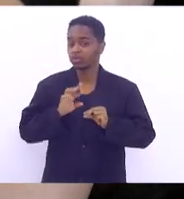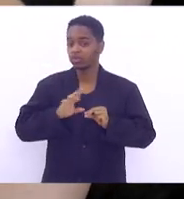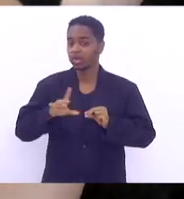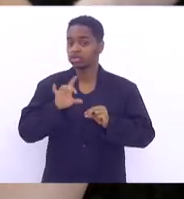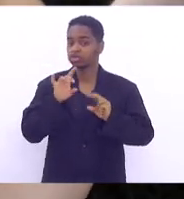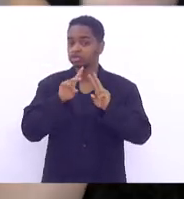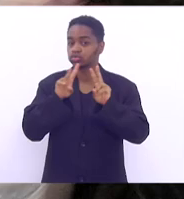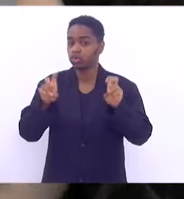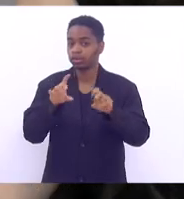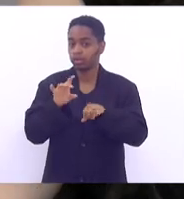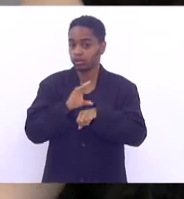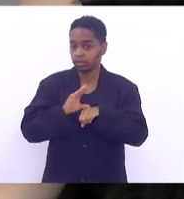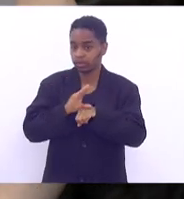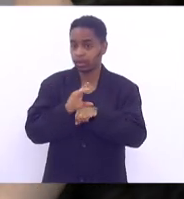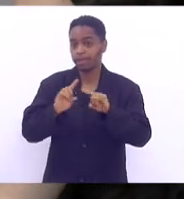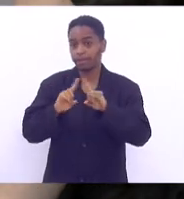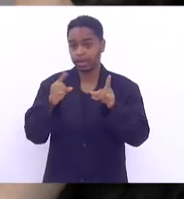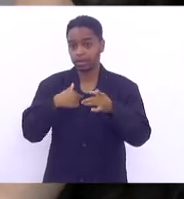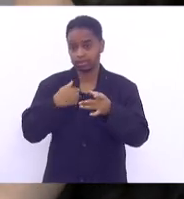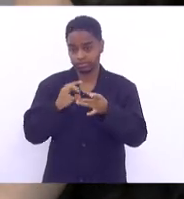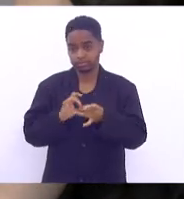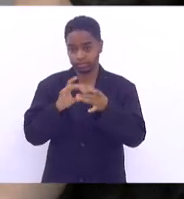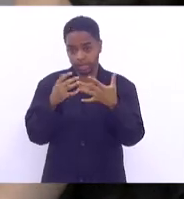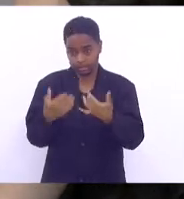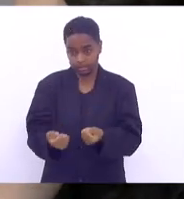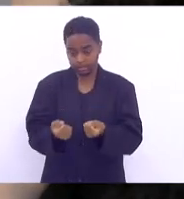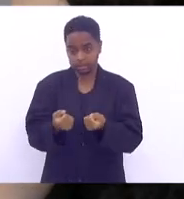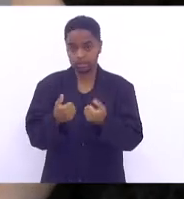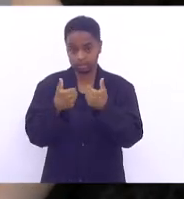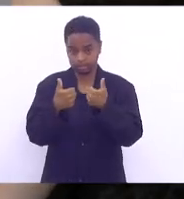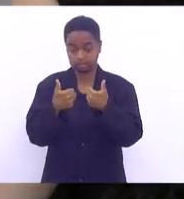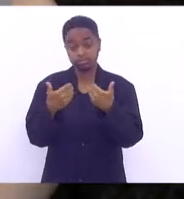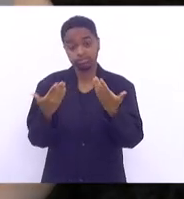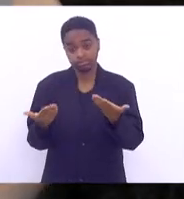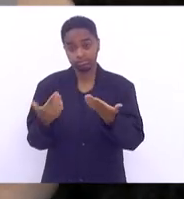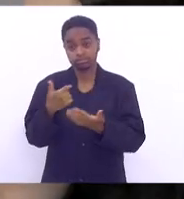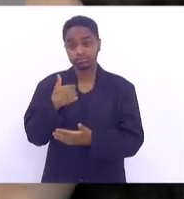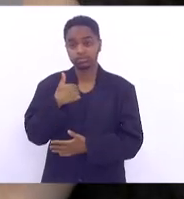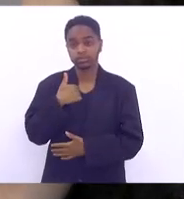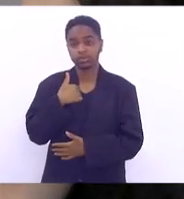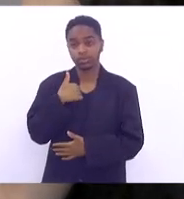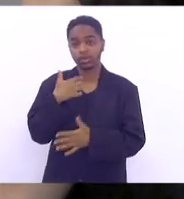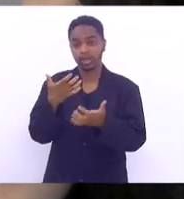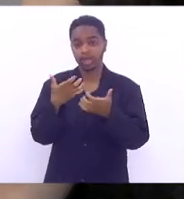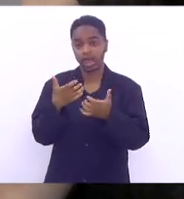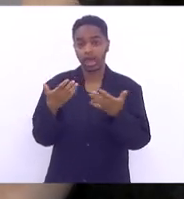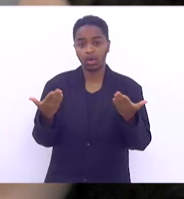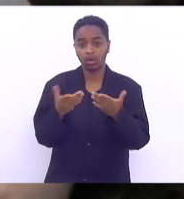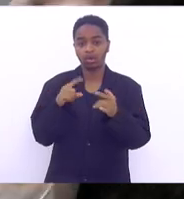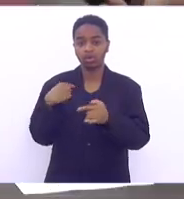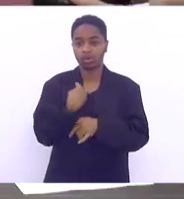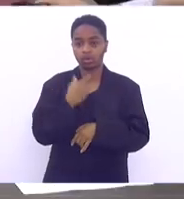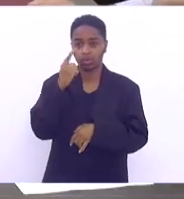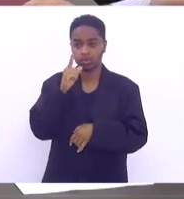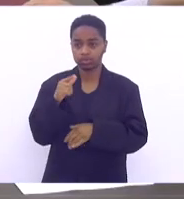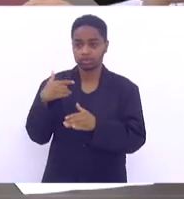constitucionalidade. Perfeito. Mas eu fiz a concessão. Né? Então, eu acho que eu gostaria agora que a gente conseguisse avançar.